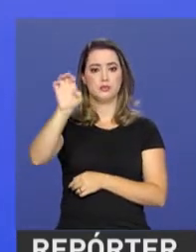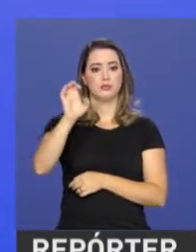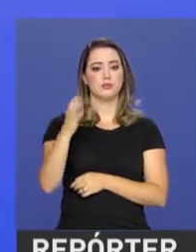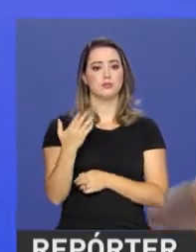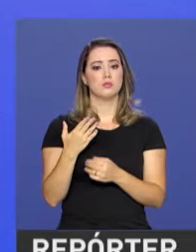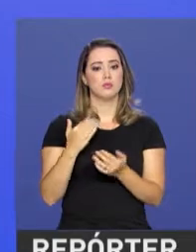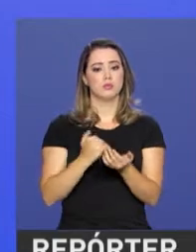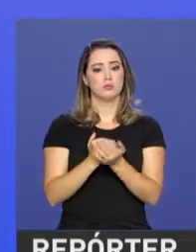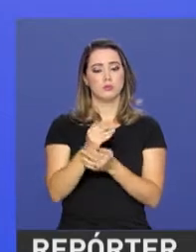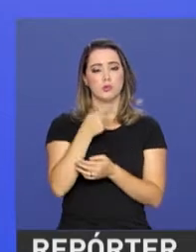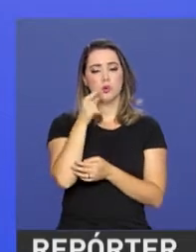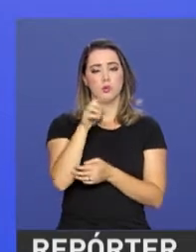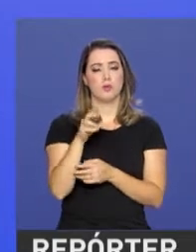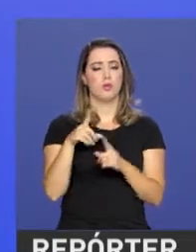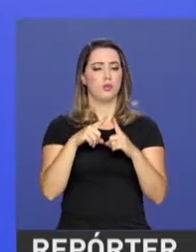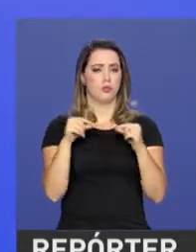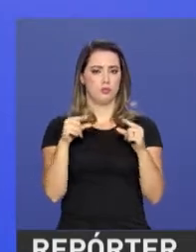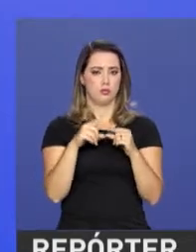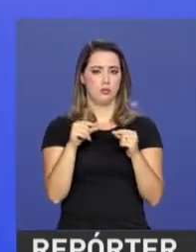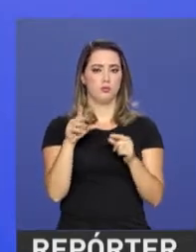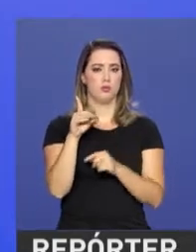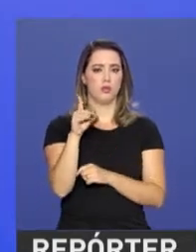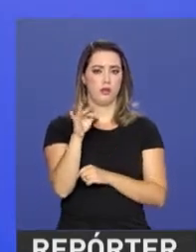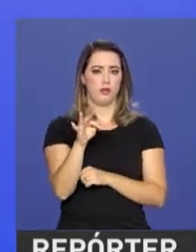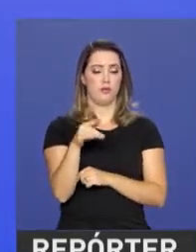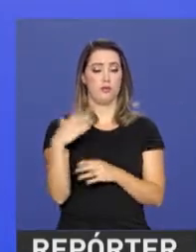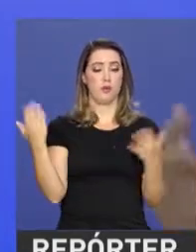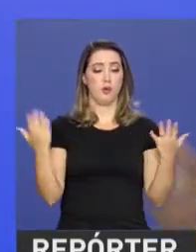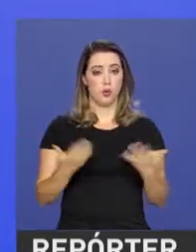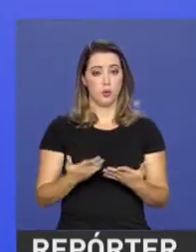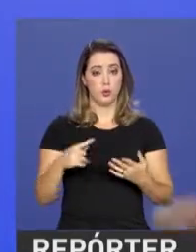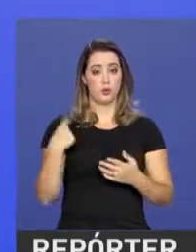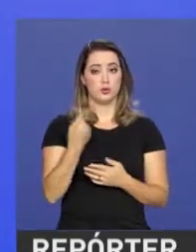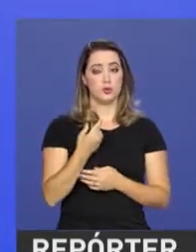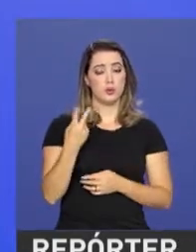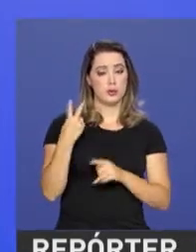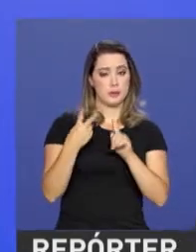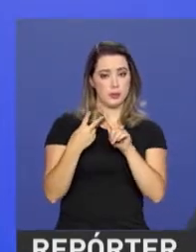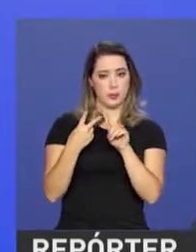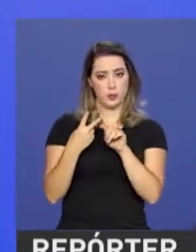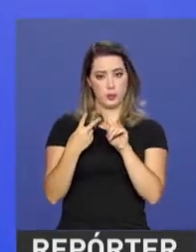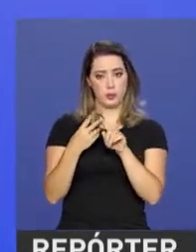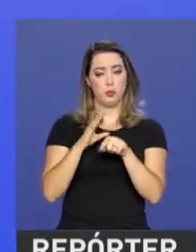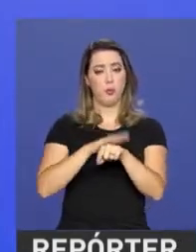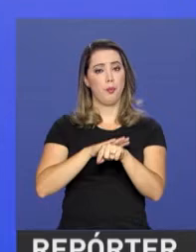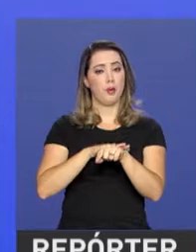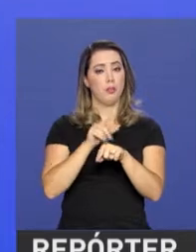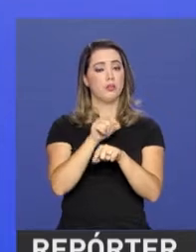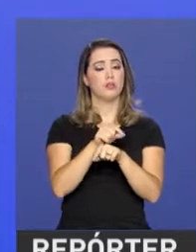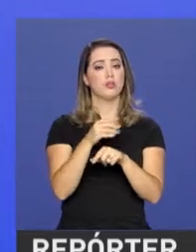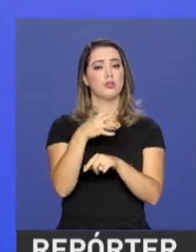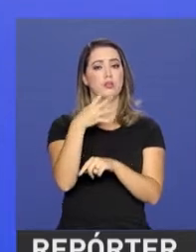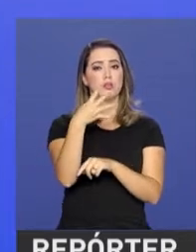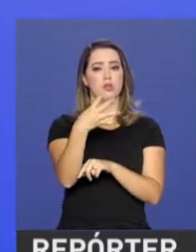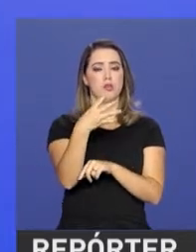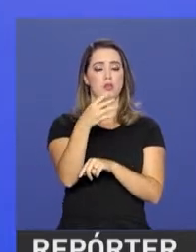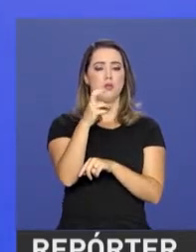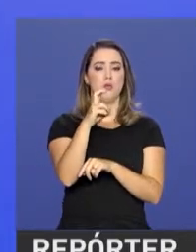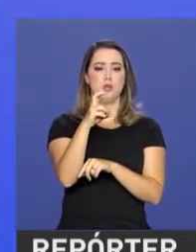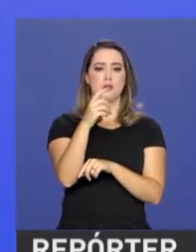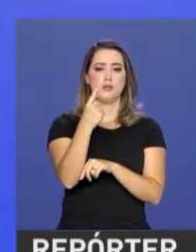federal hoje nós estamos assegurando na segunda etapa presidente 451